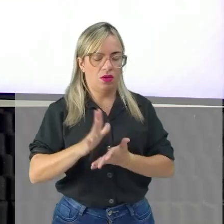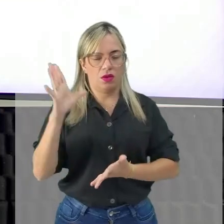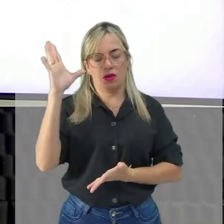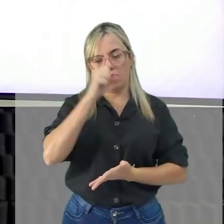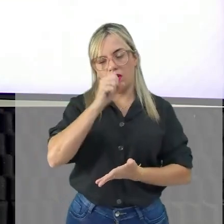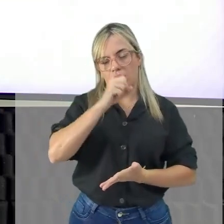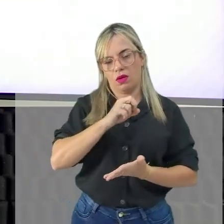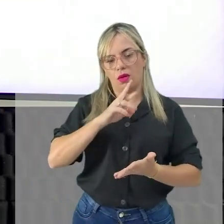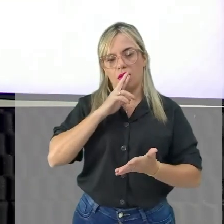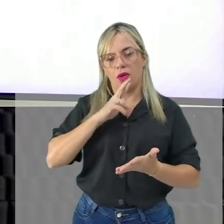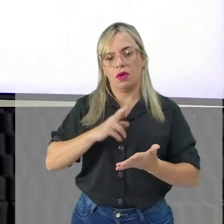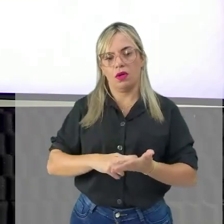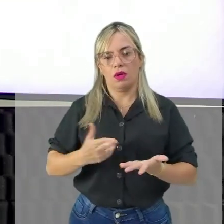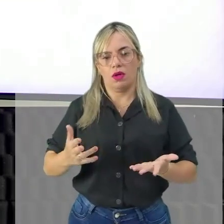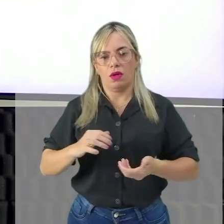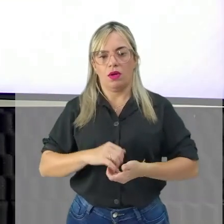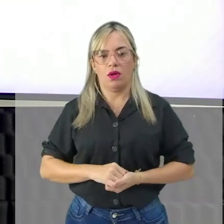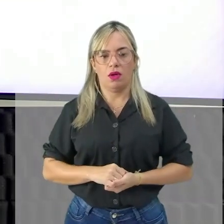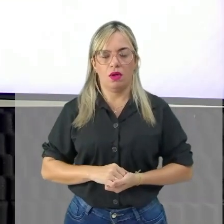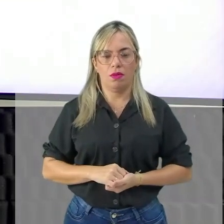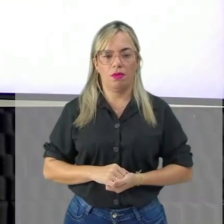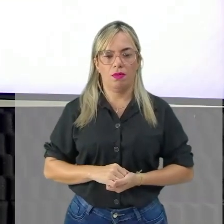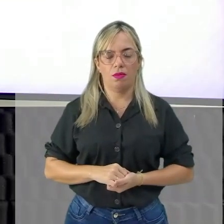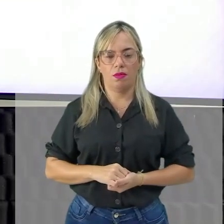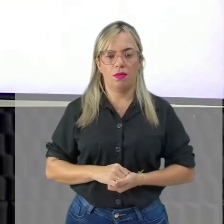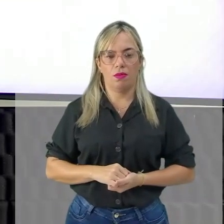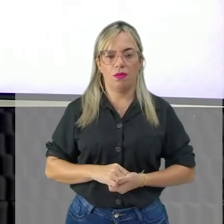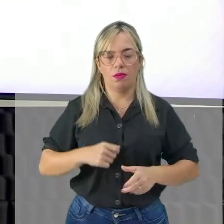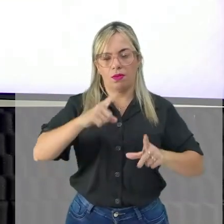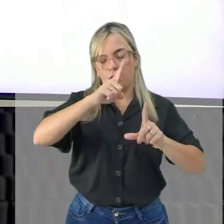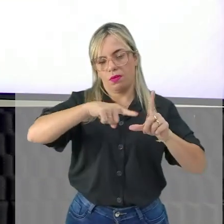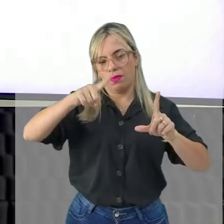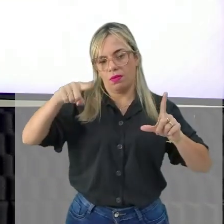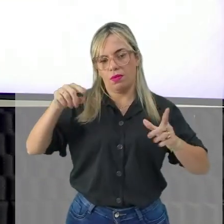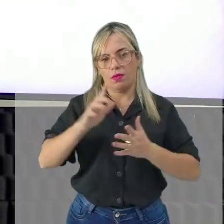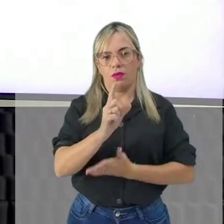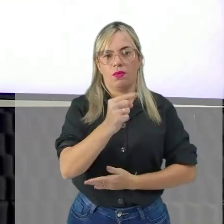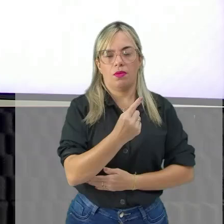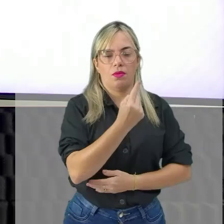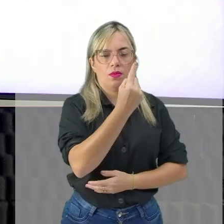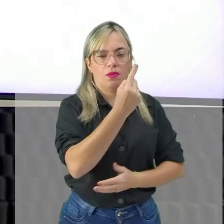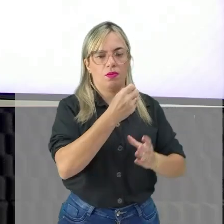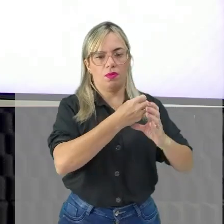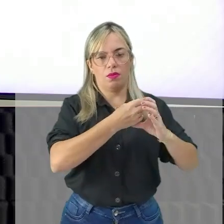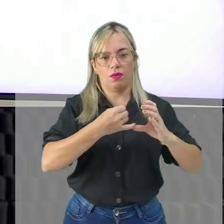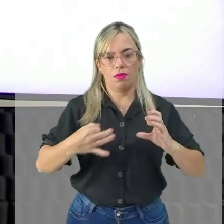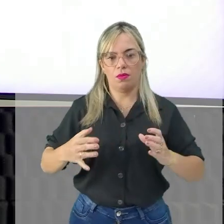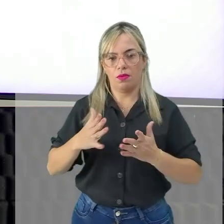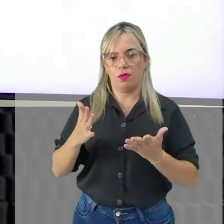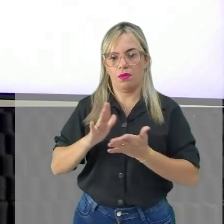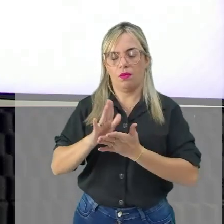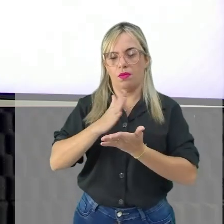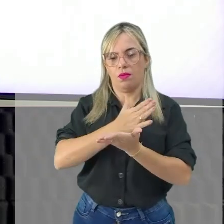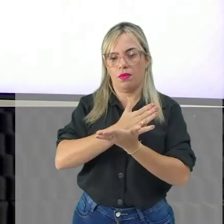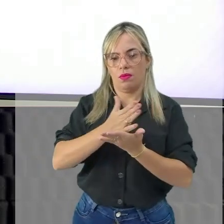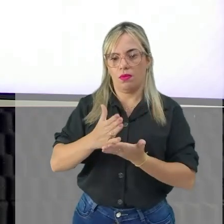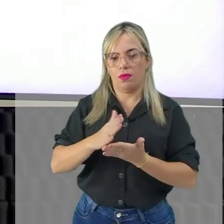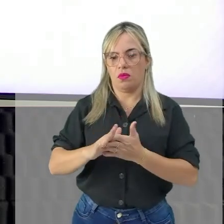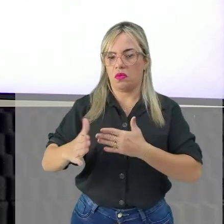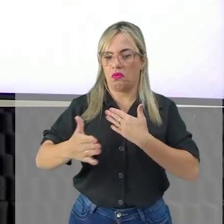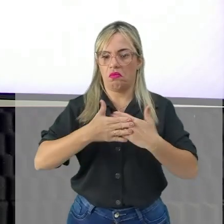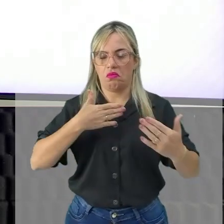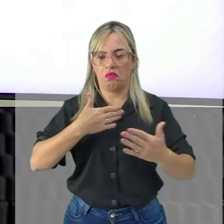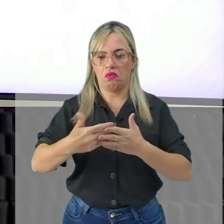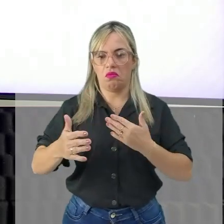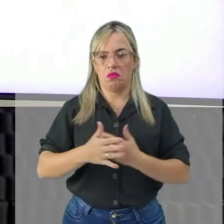responder, senão não tem como responder. Então, vamos lá. 1. A puberdade é iniciada em